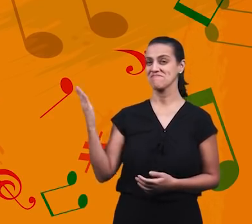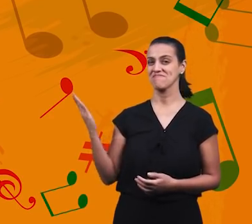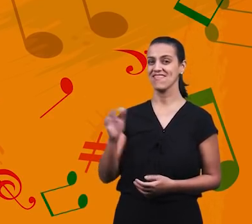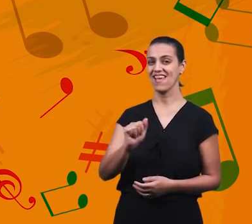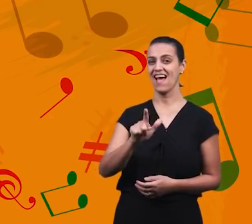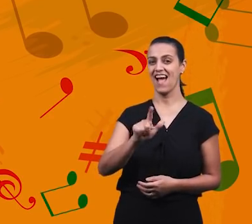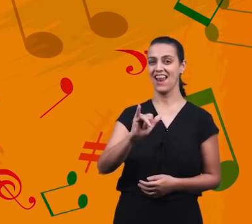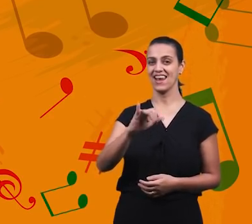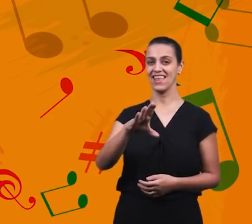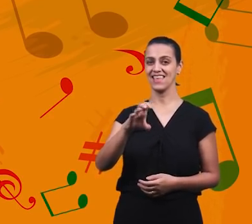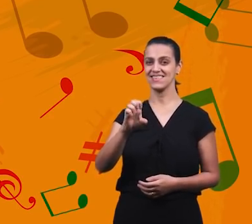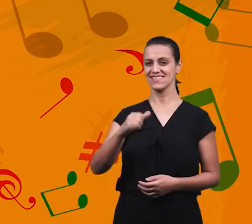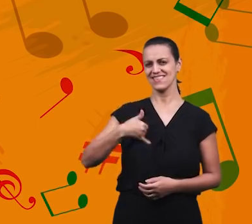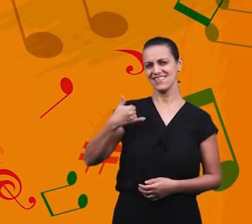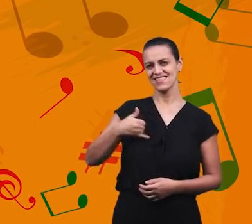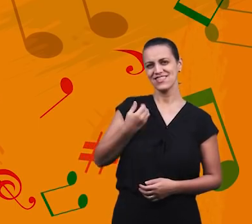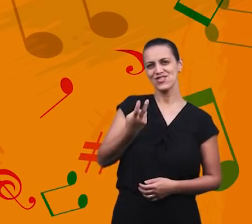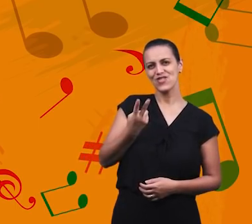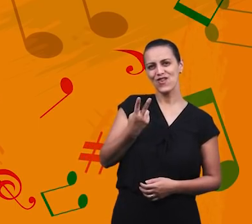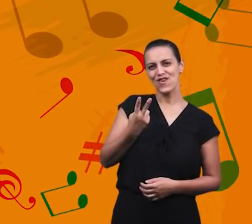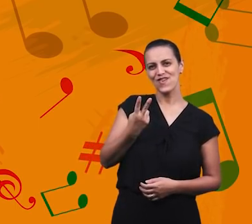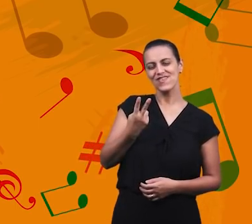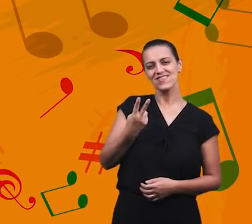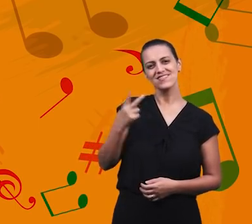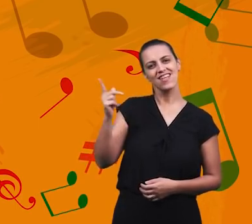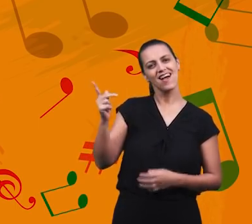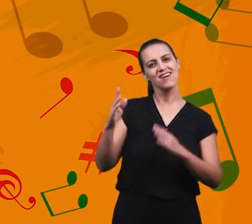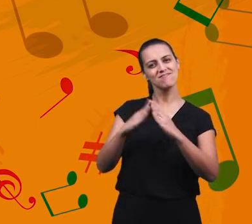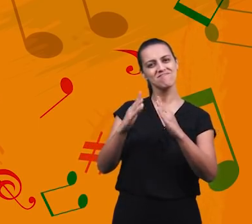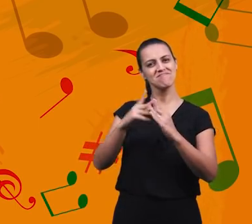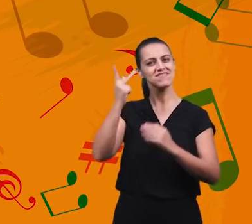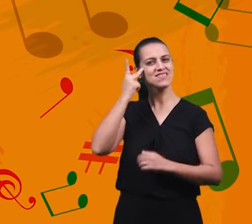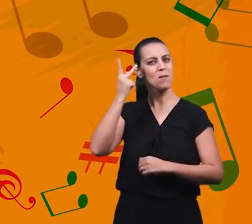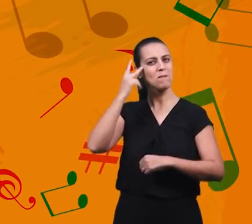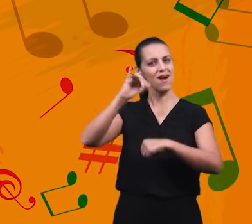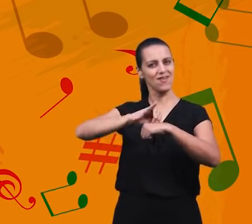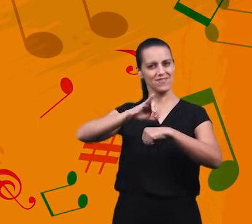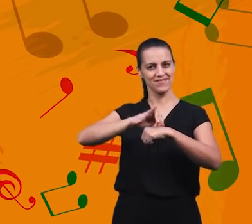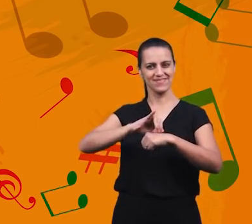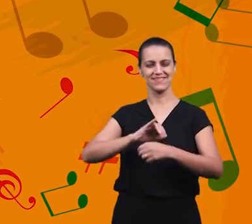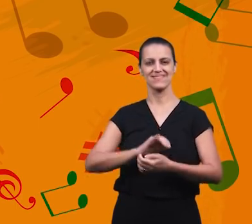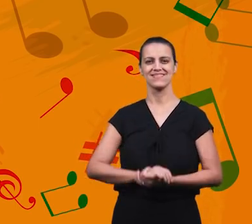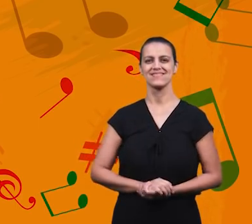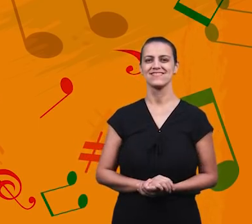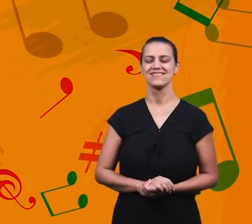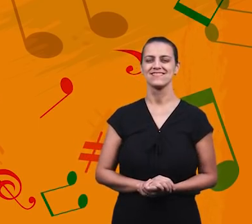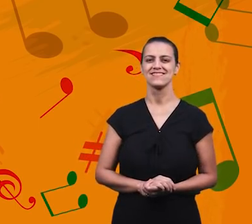Alice Pires, de 2 anos, São Paulo, capital.